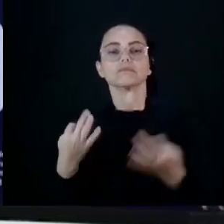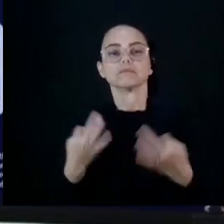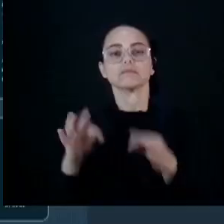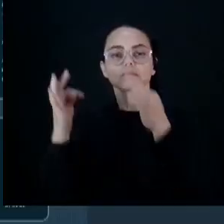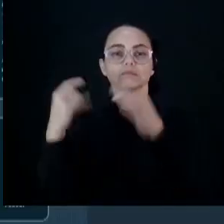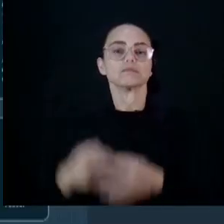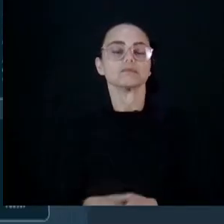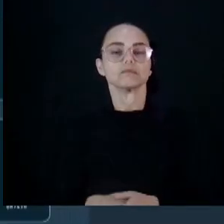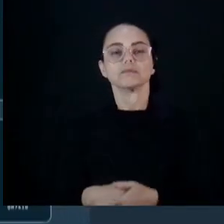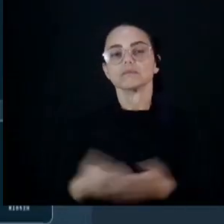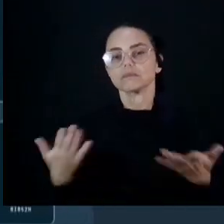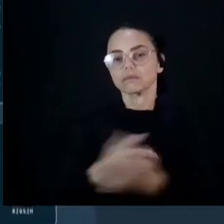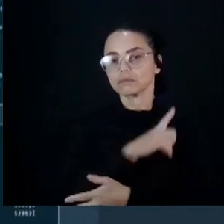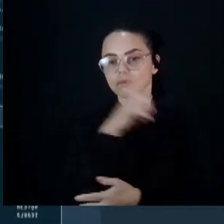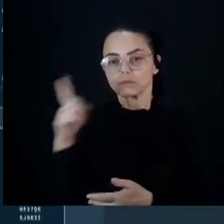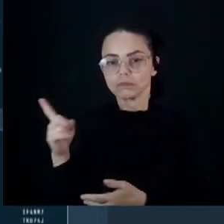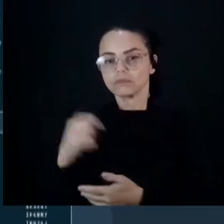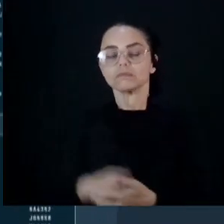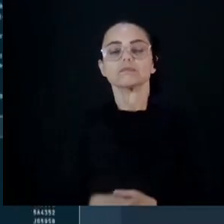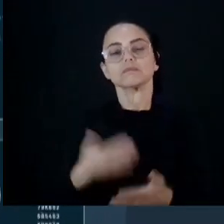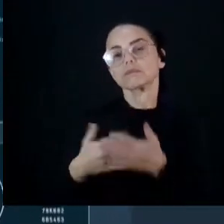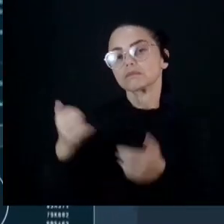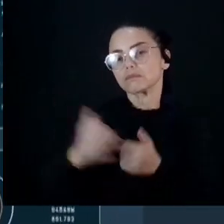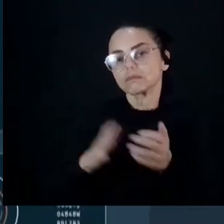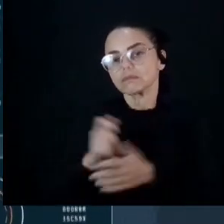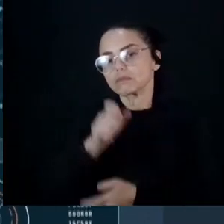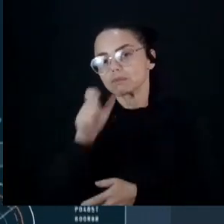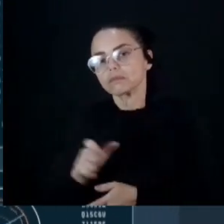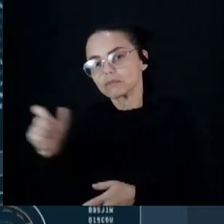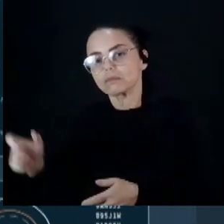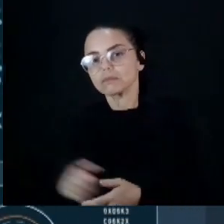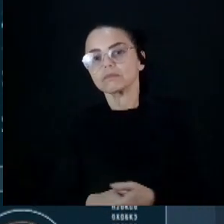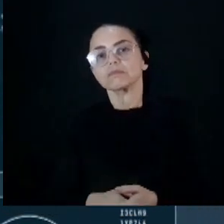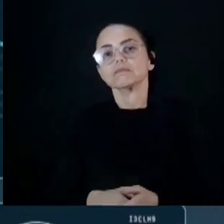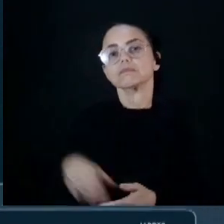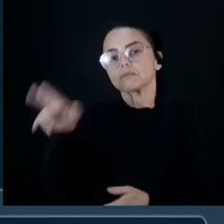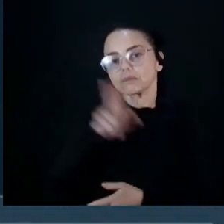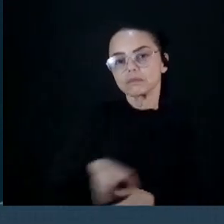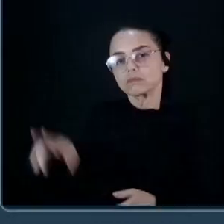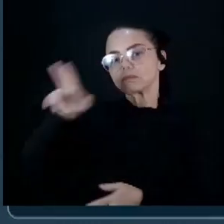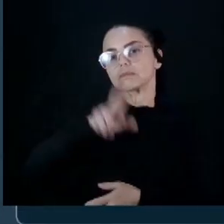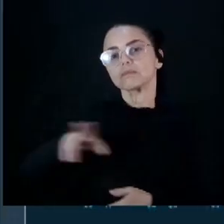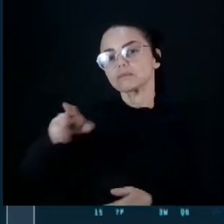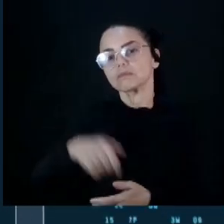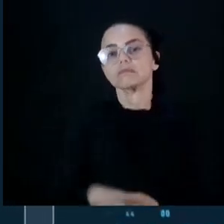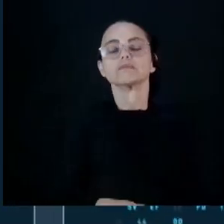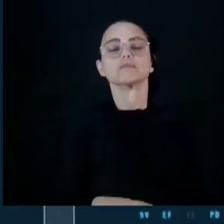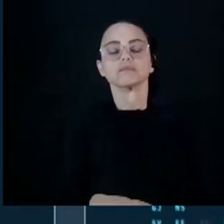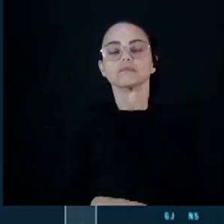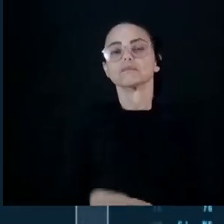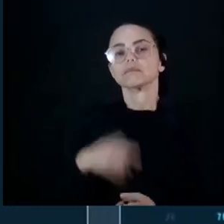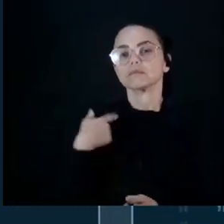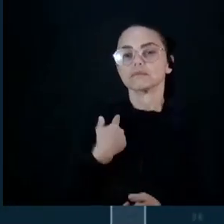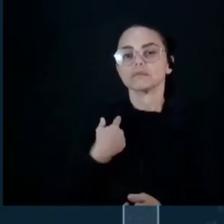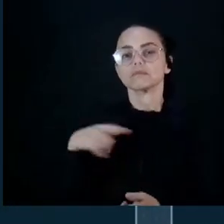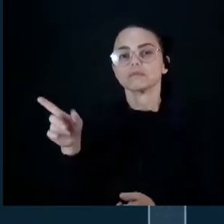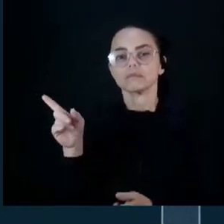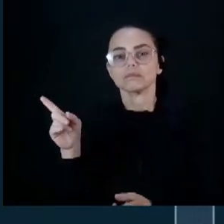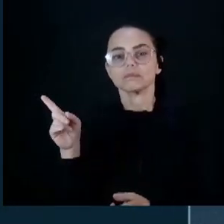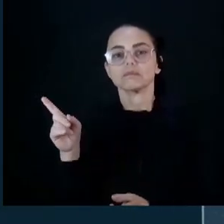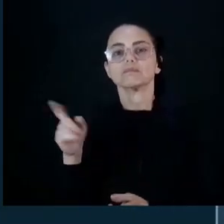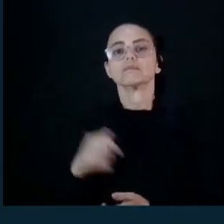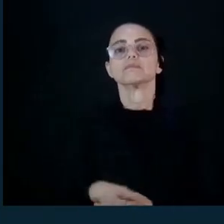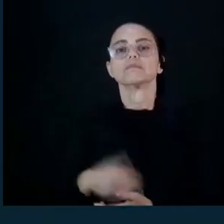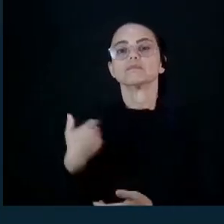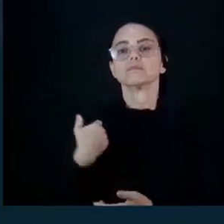em dia, qualquer pessoa pode utilizar, né, um LLM, que é o Large Language Model, que pode